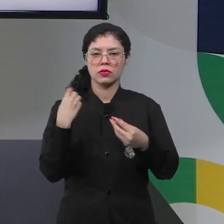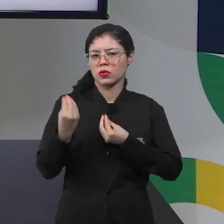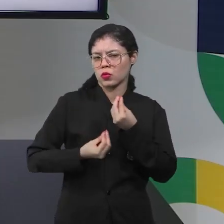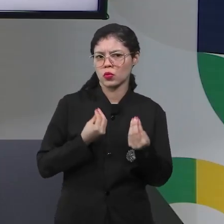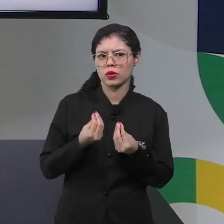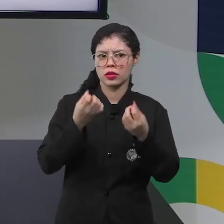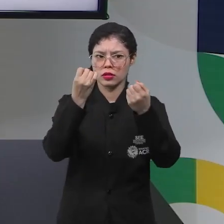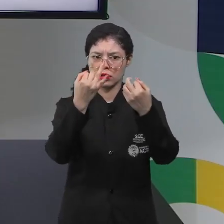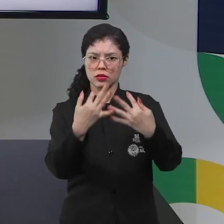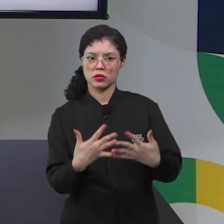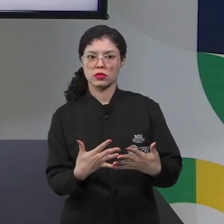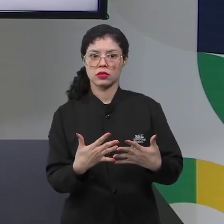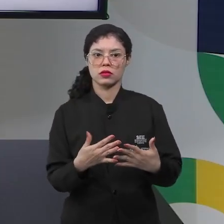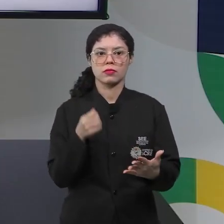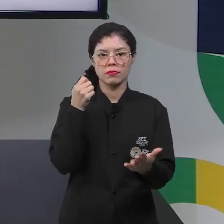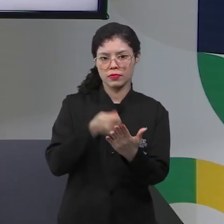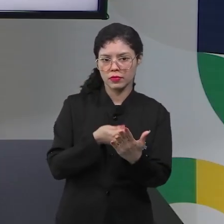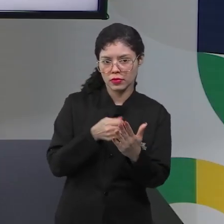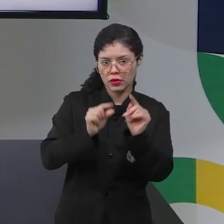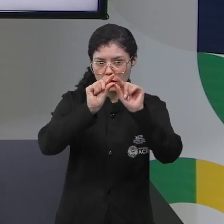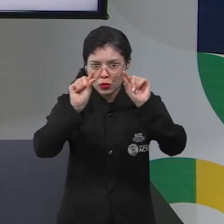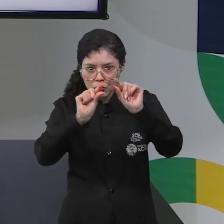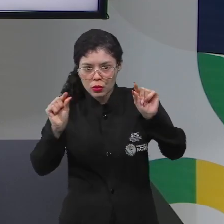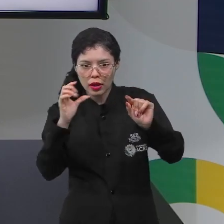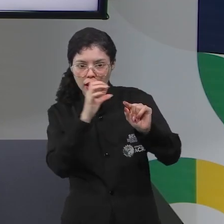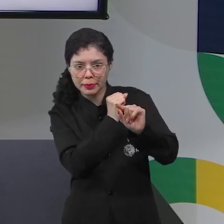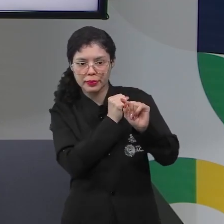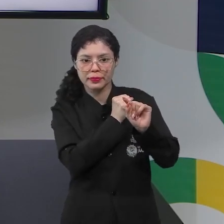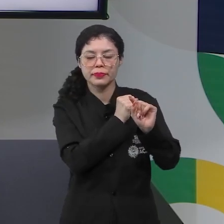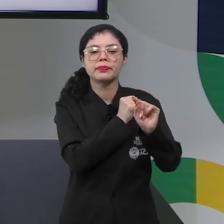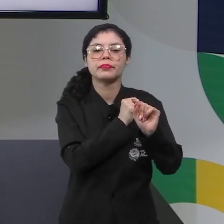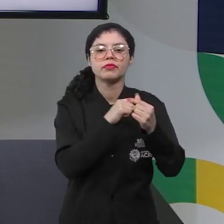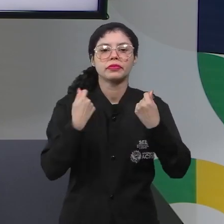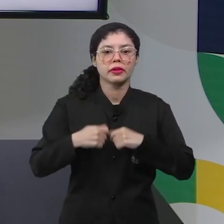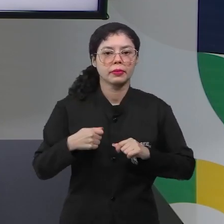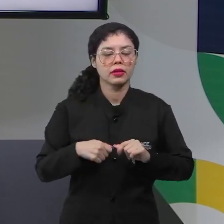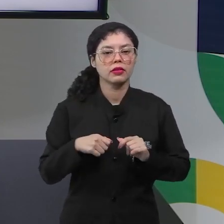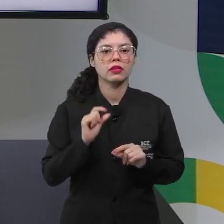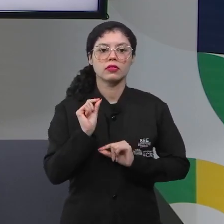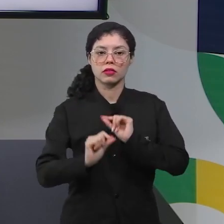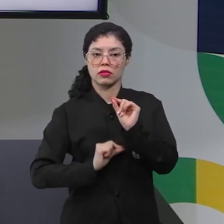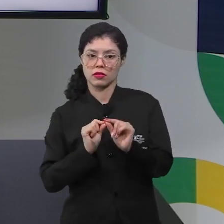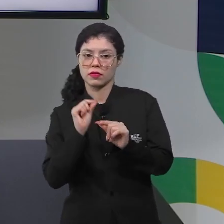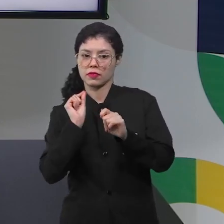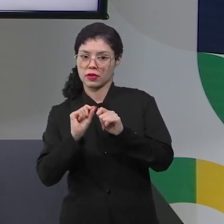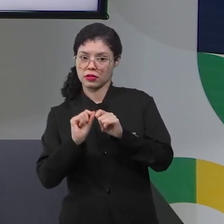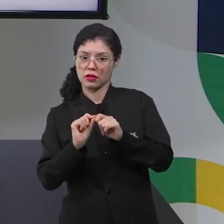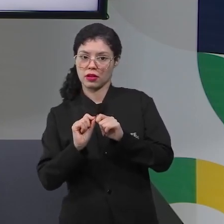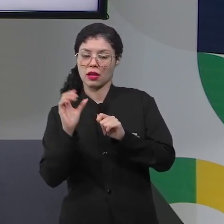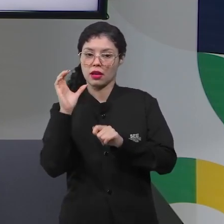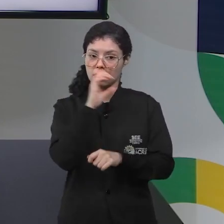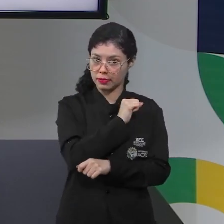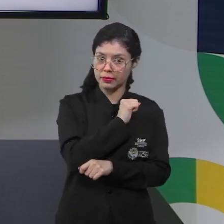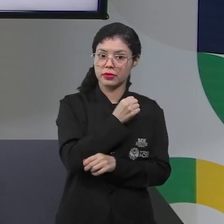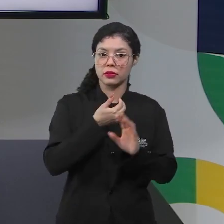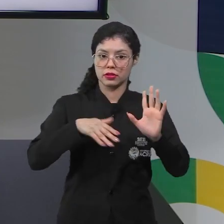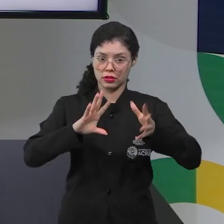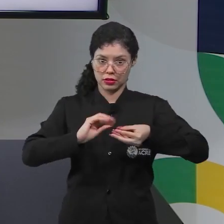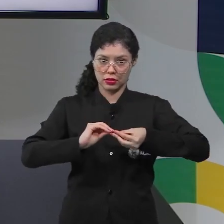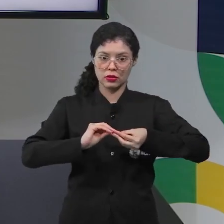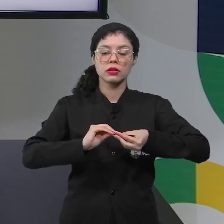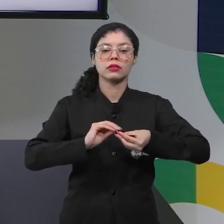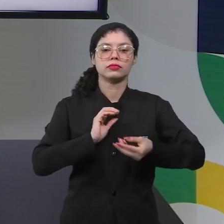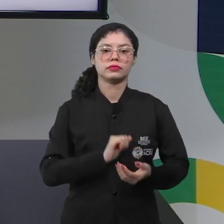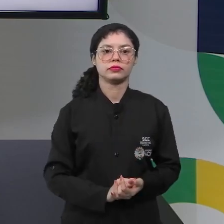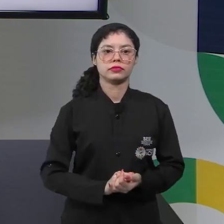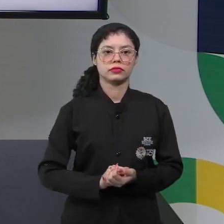de contar a história em poucas linhas. E aí você precisa definir se você vai fazer dessa forma bem resumida, o